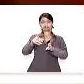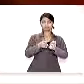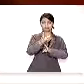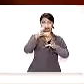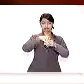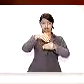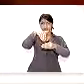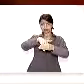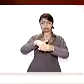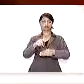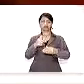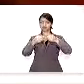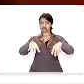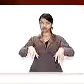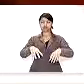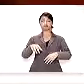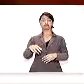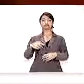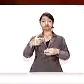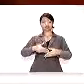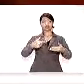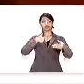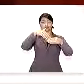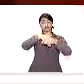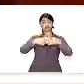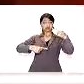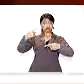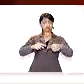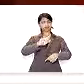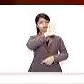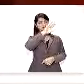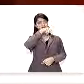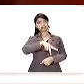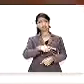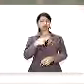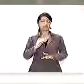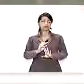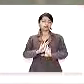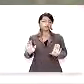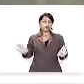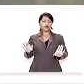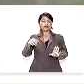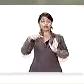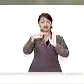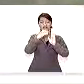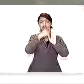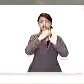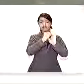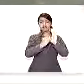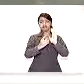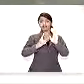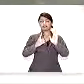no voto voto que está em discussão senhor presidente apenas aqui estão dois